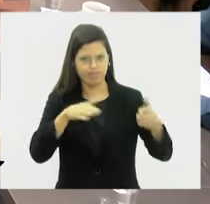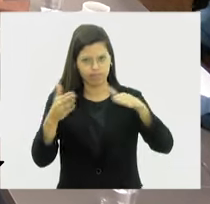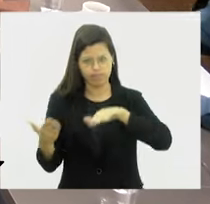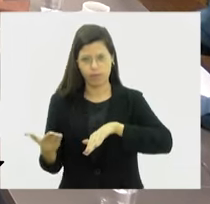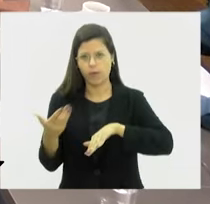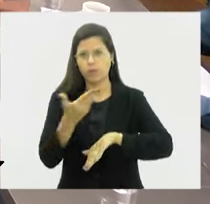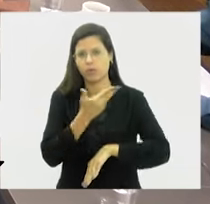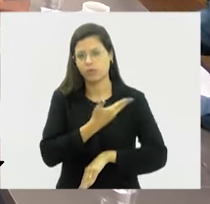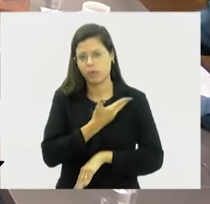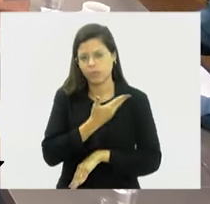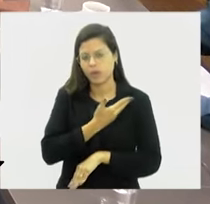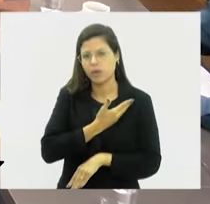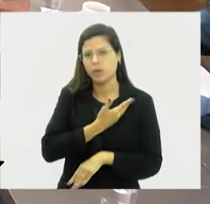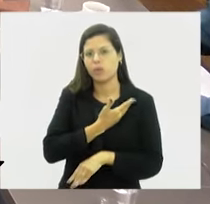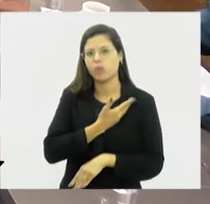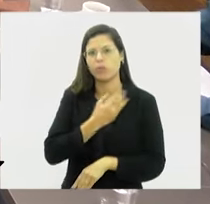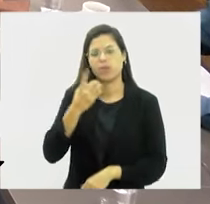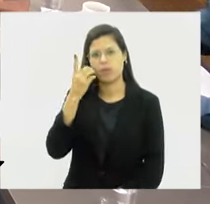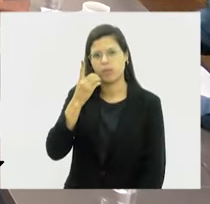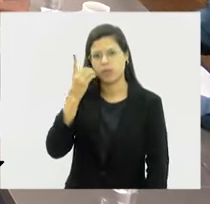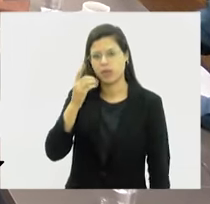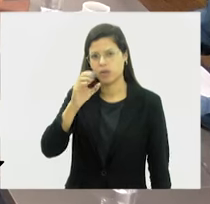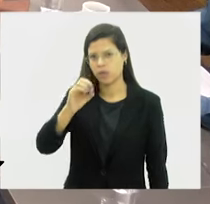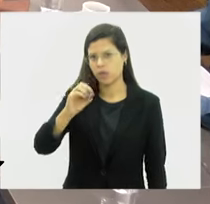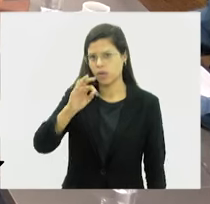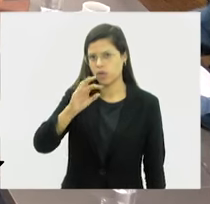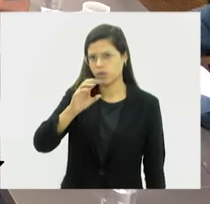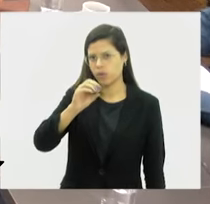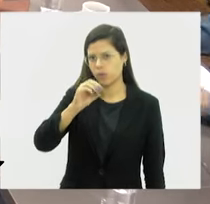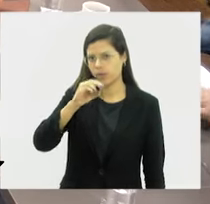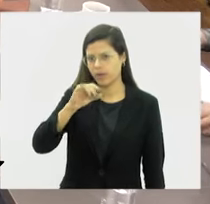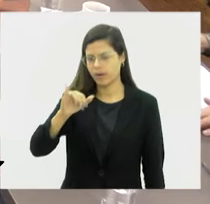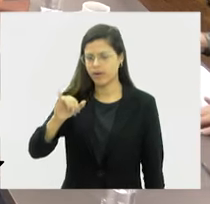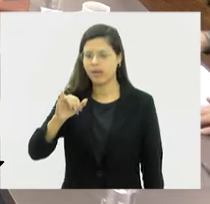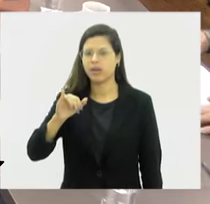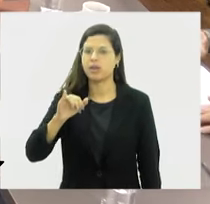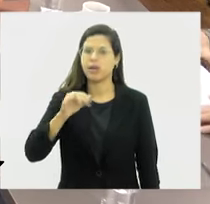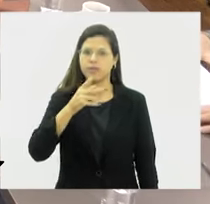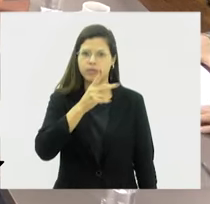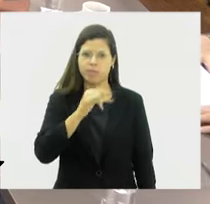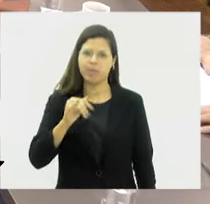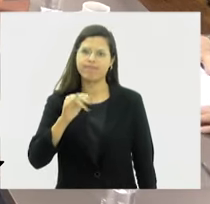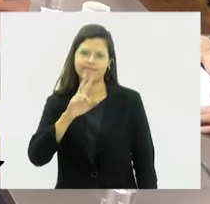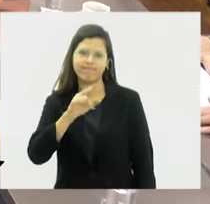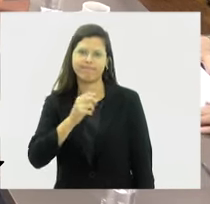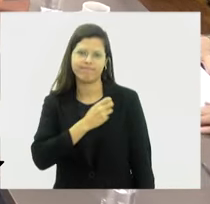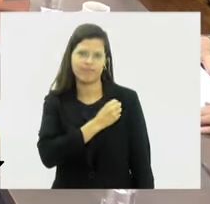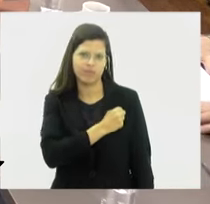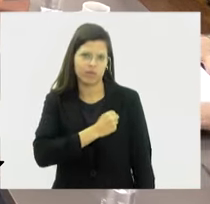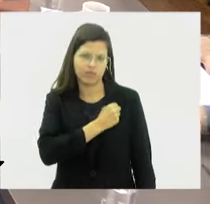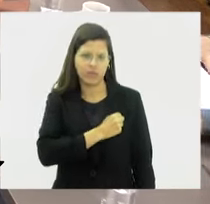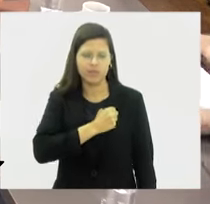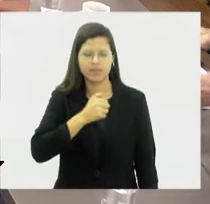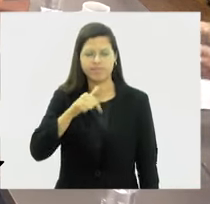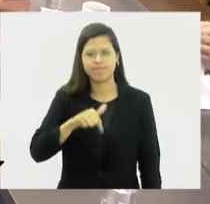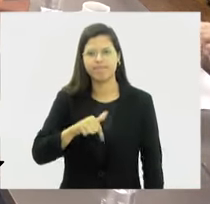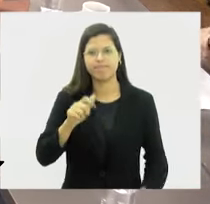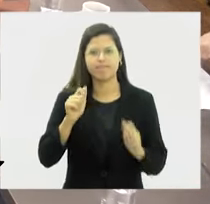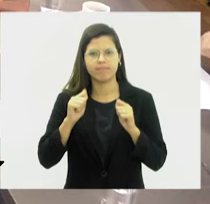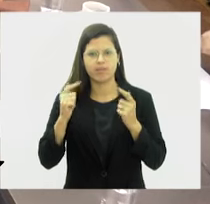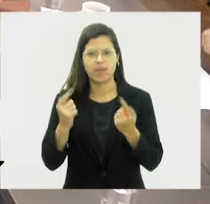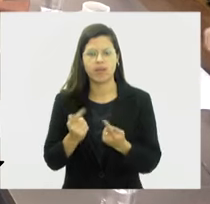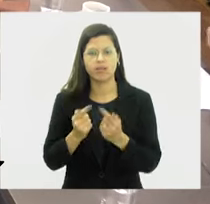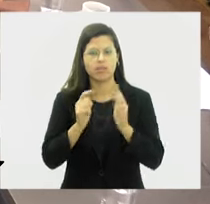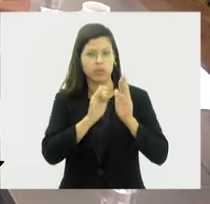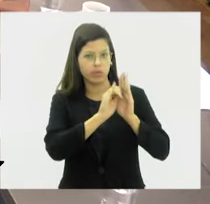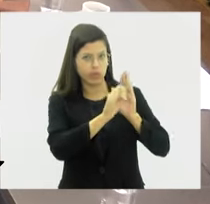nosso irmão, deputado Otoni de Paula Pai. Vai deixar muita saudade nesse parlamento. Conforme edital de